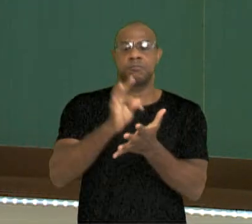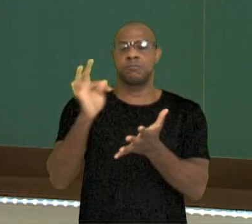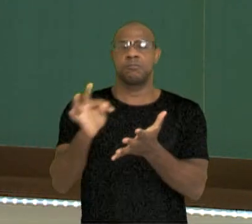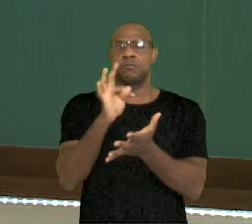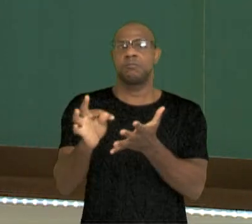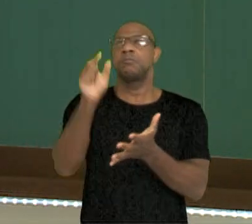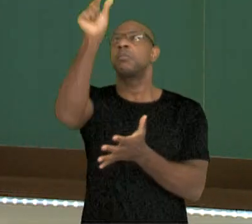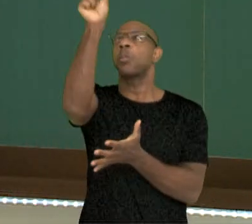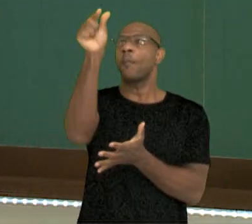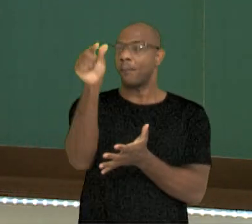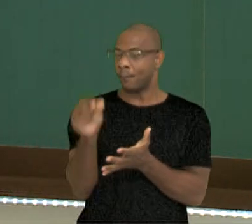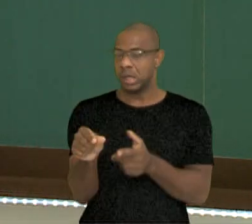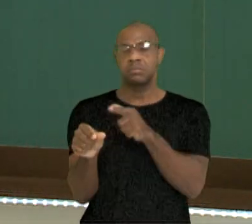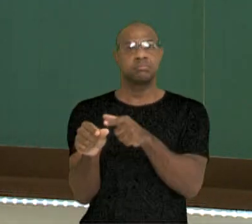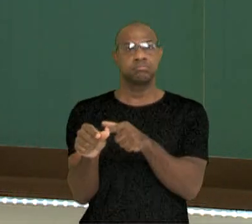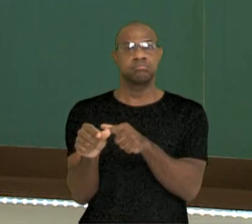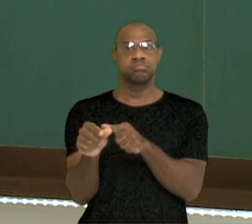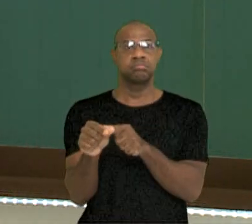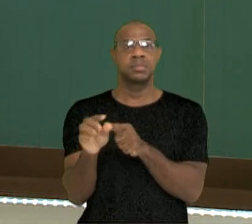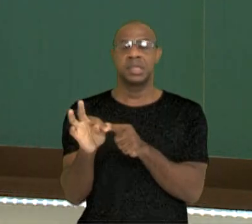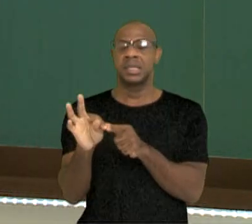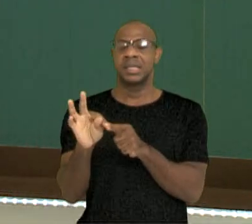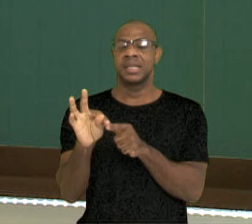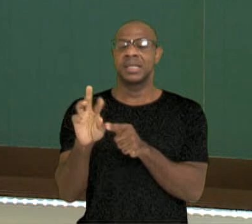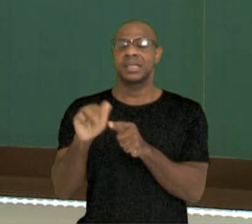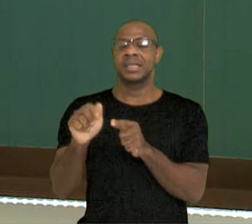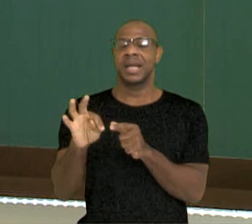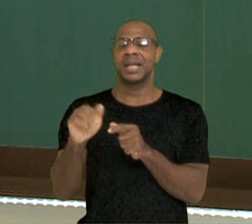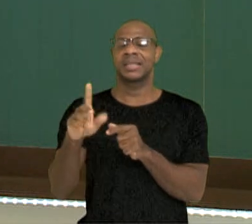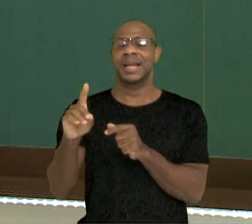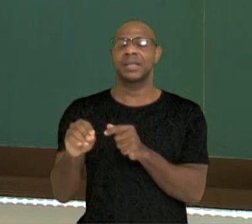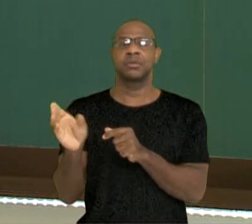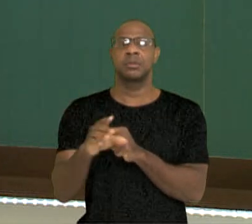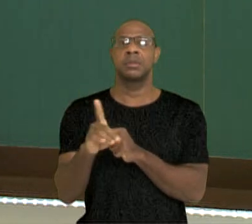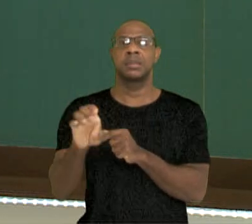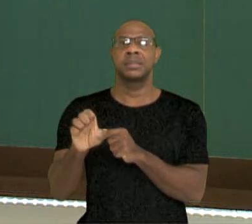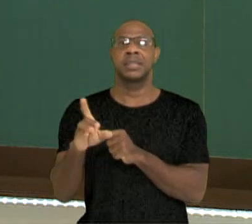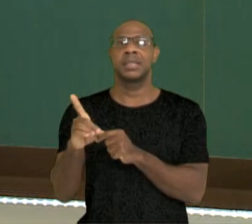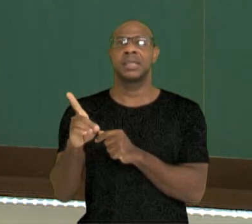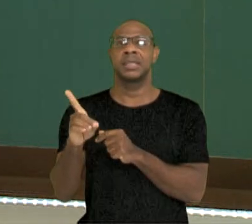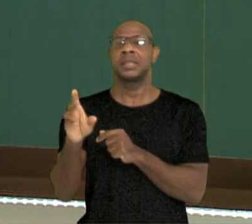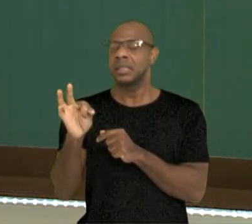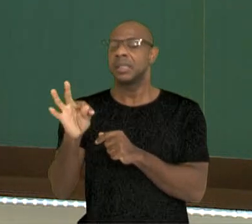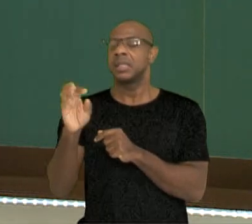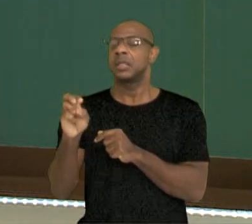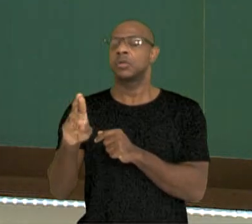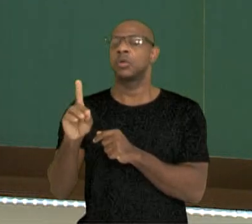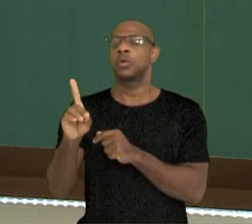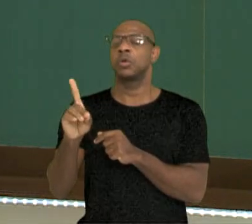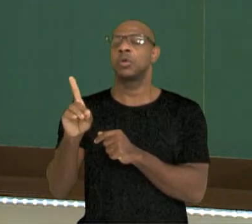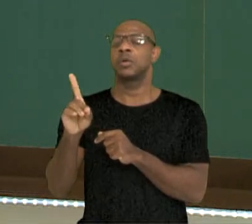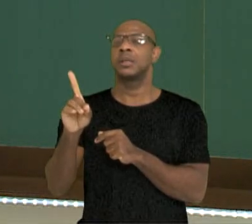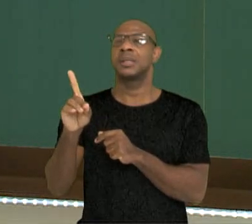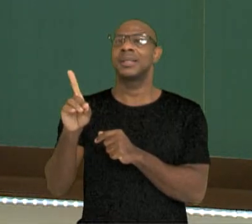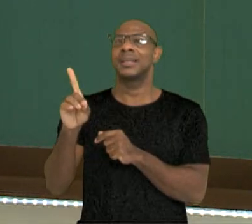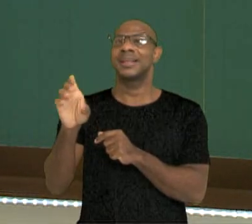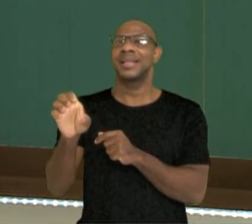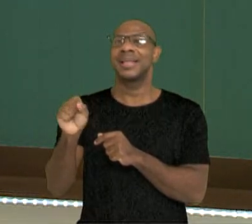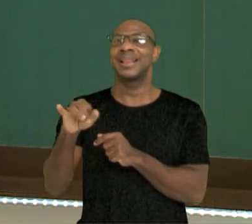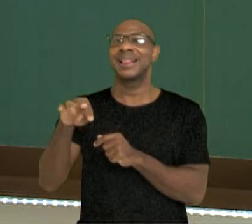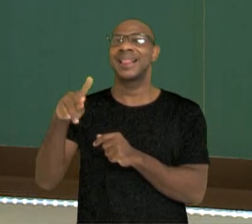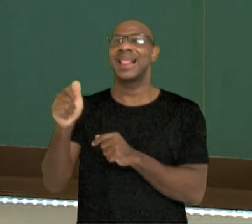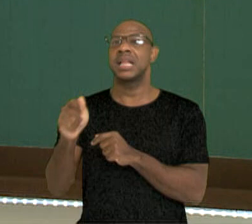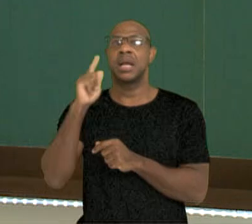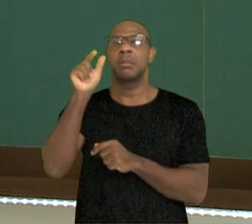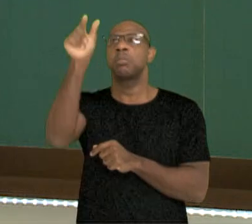Brasil que foram apropriadas lá pelos portugueses, que eles tomaram posse, colonizaram para a exploração dos